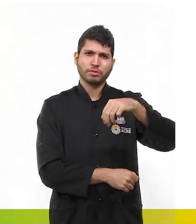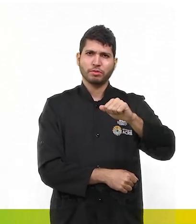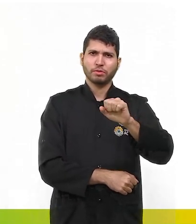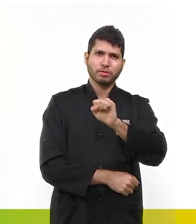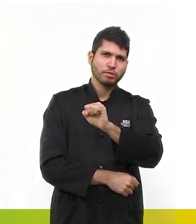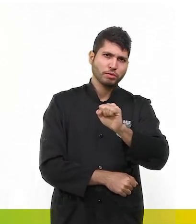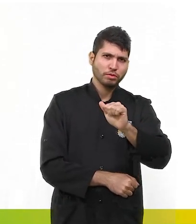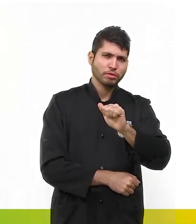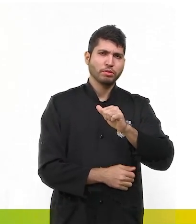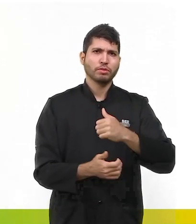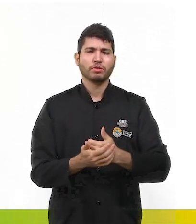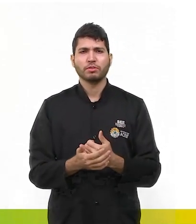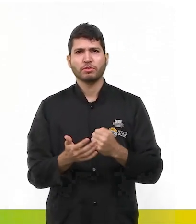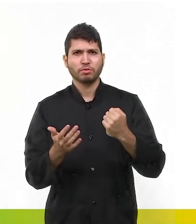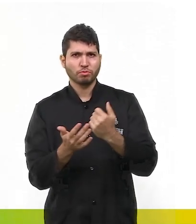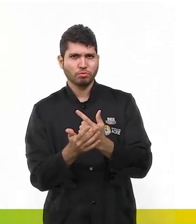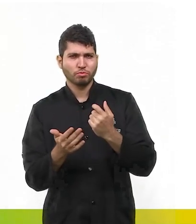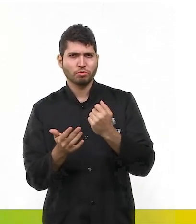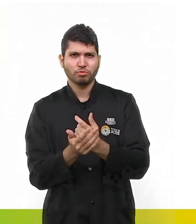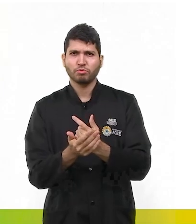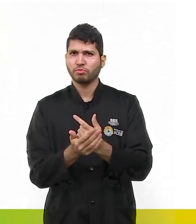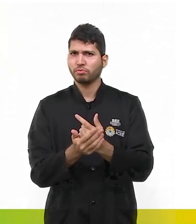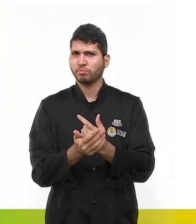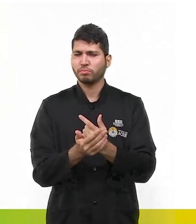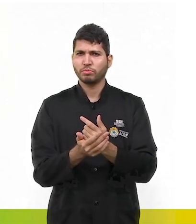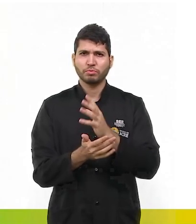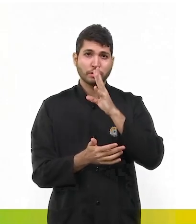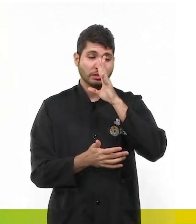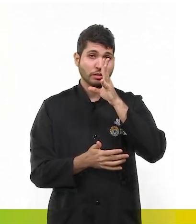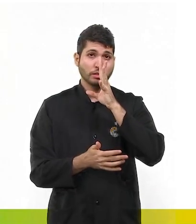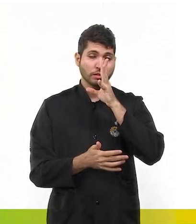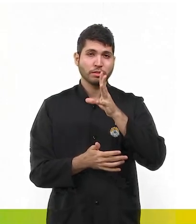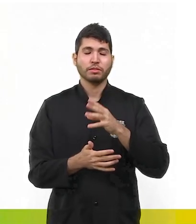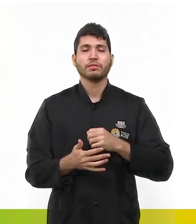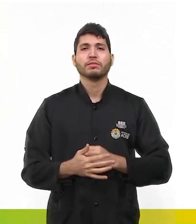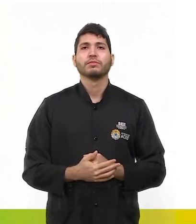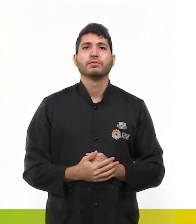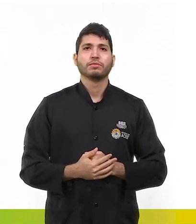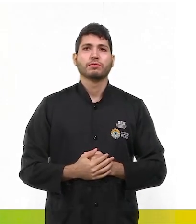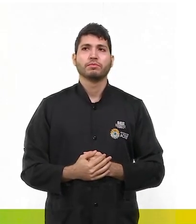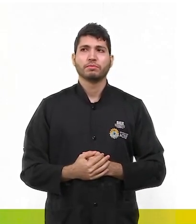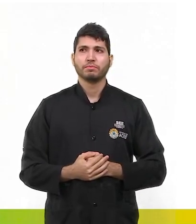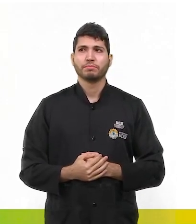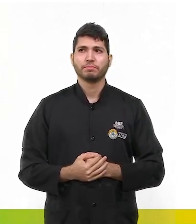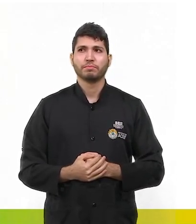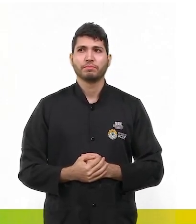consumo desenfreado? Ok? Vamos então para a alternativa A.